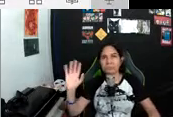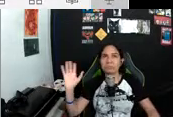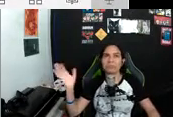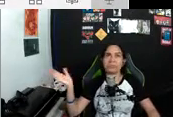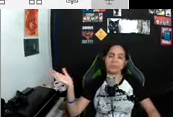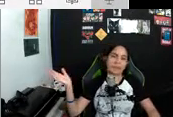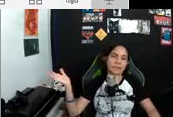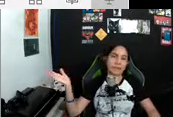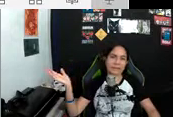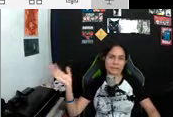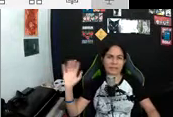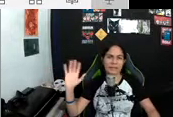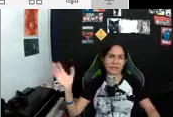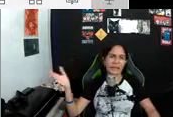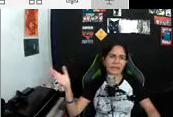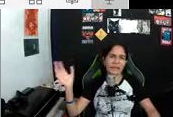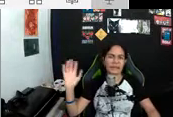uns